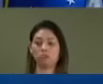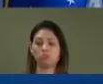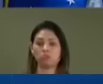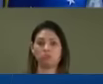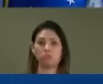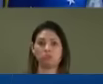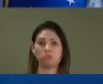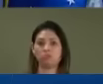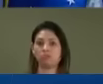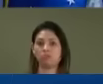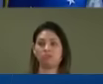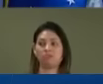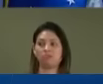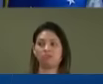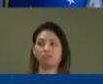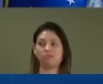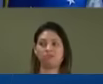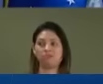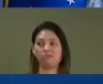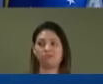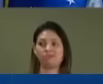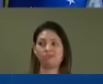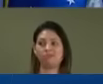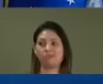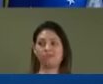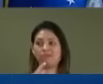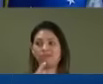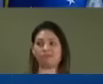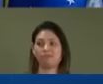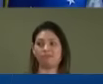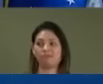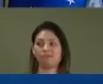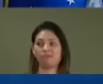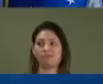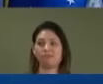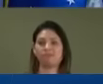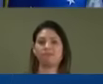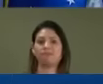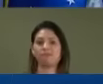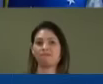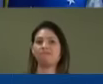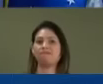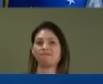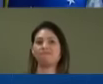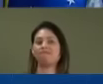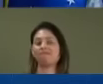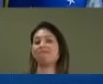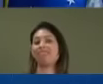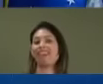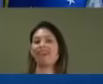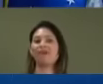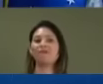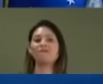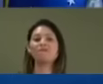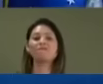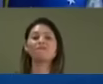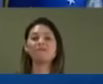mais de 22 mil unidades que estavam paralisadas. Julgo então